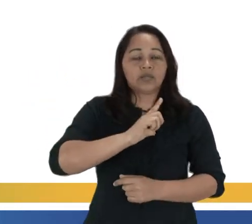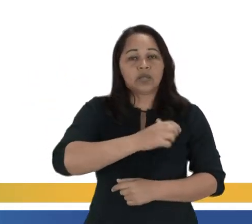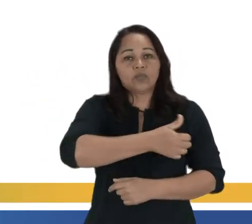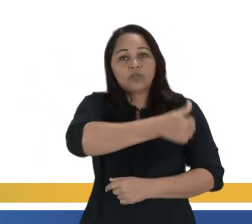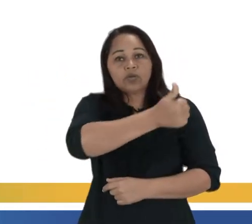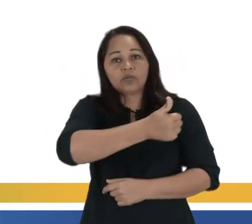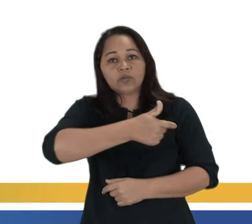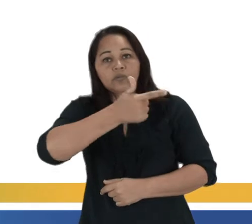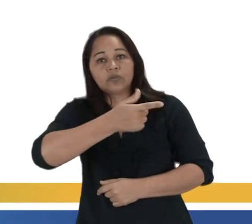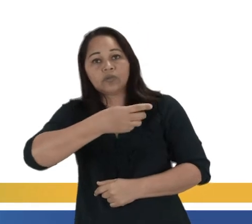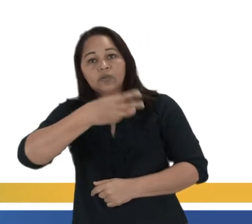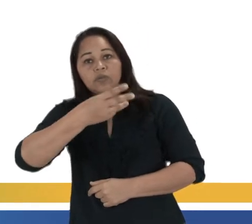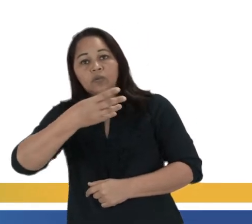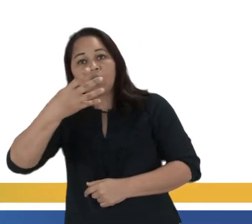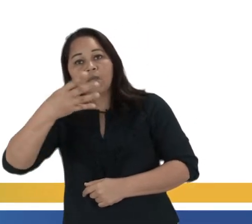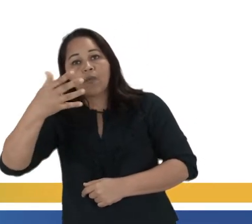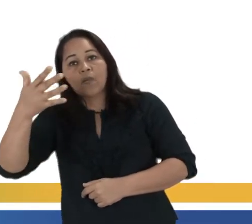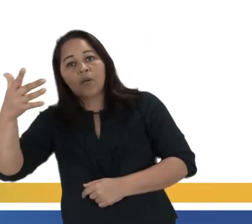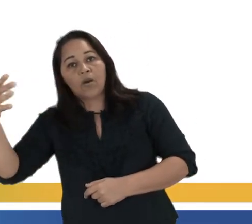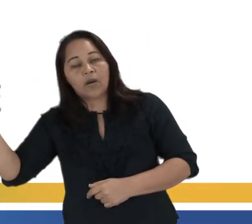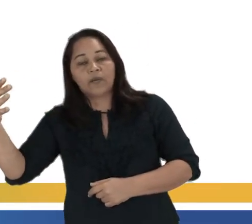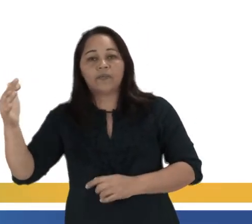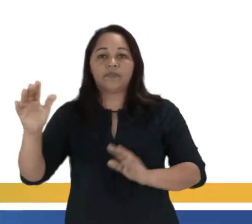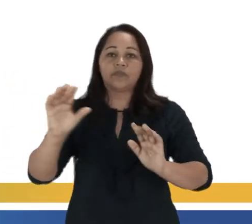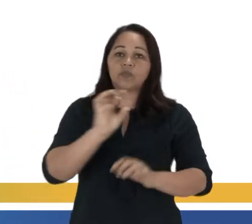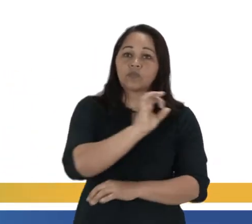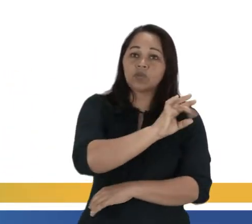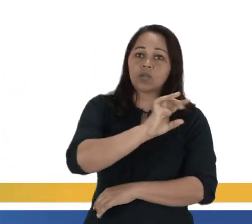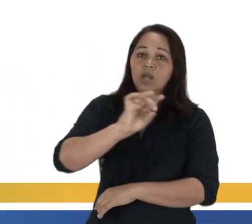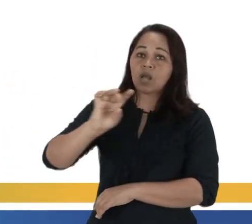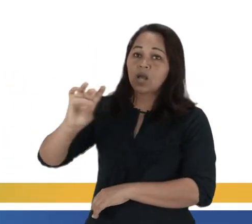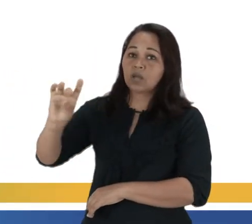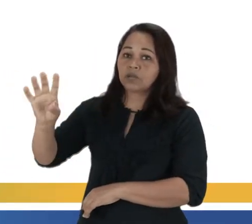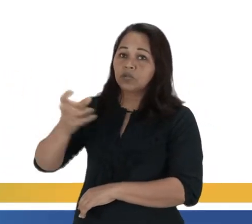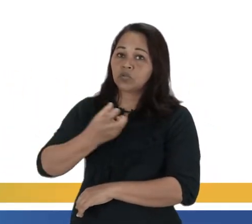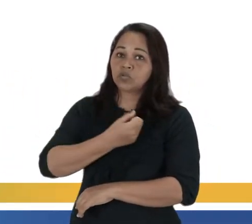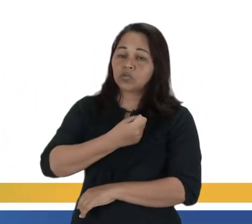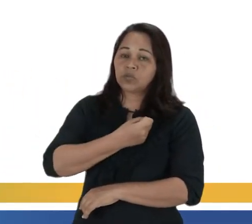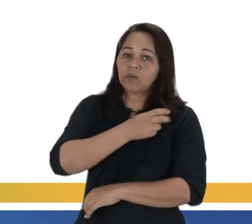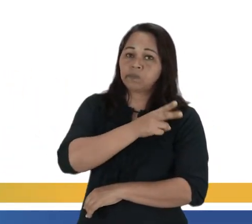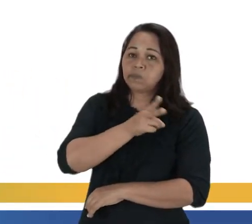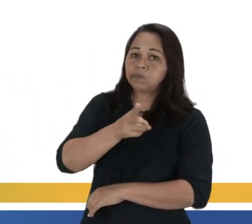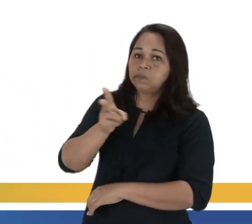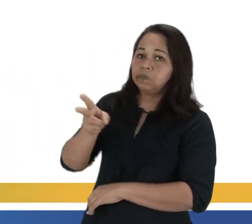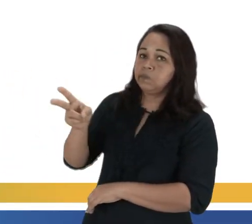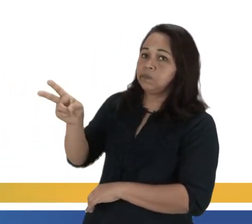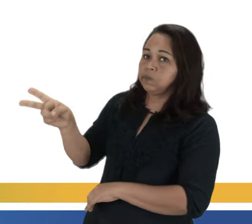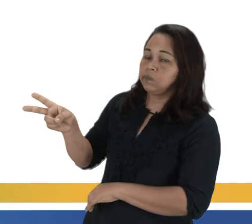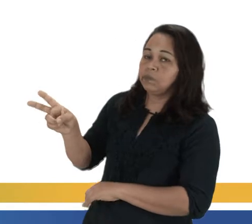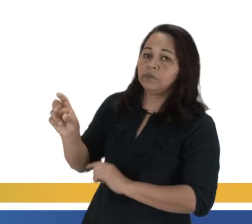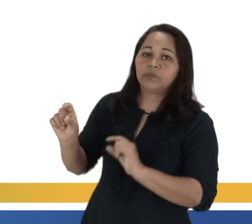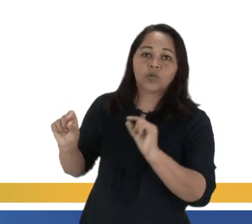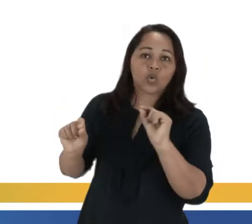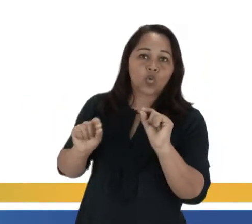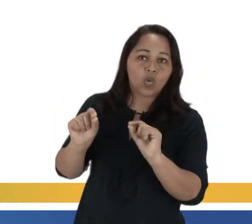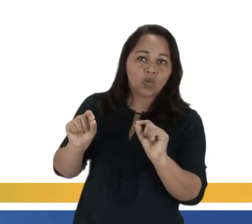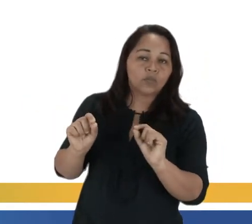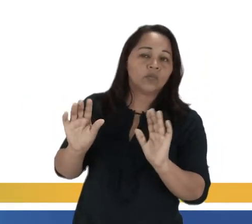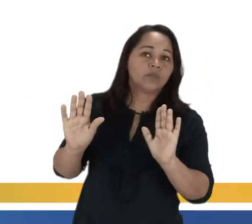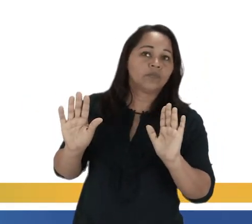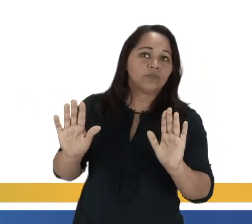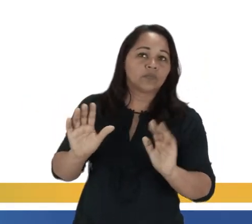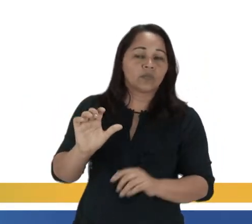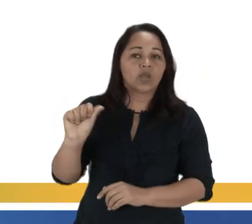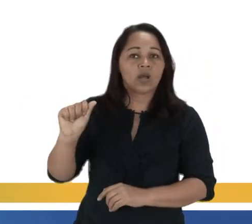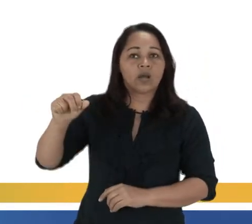termo, terceiro termo, ou seja, cada número que compõe essa sequência é o que eu chamo de termo. Esse AN nós chamamos